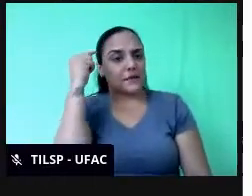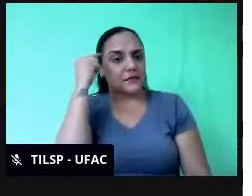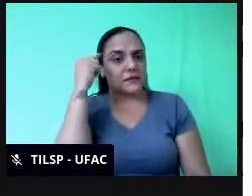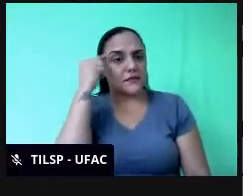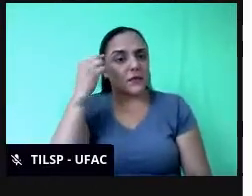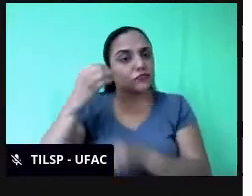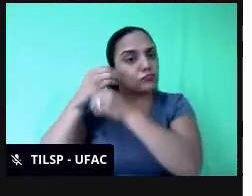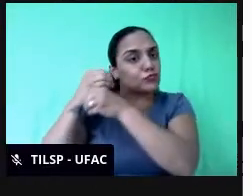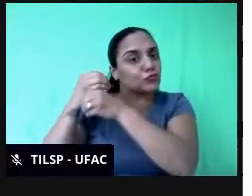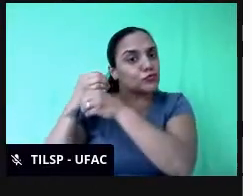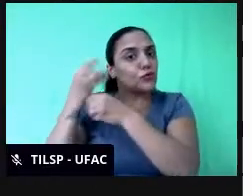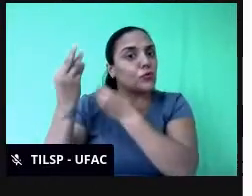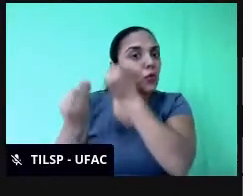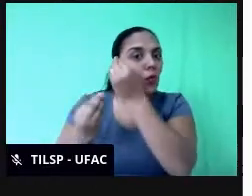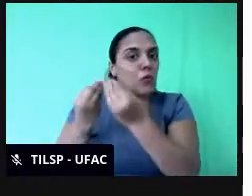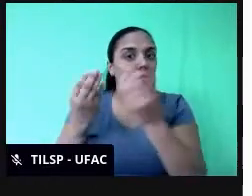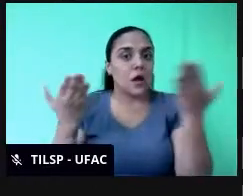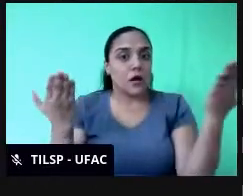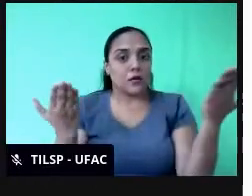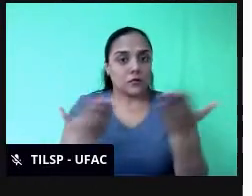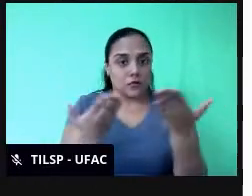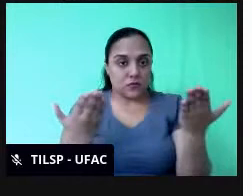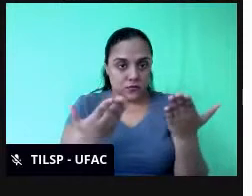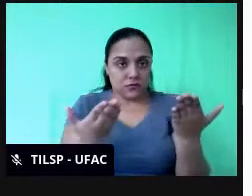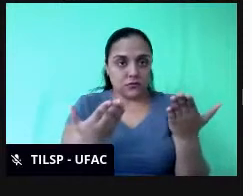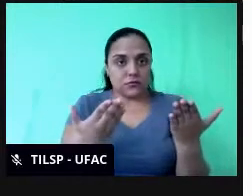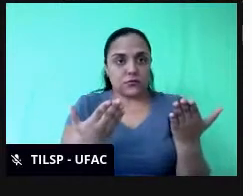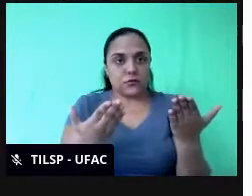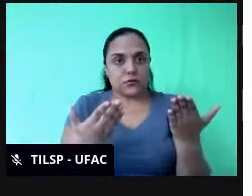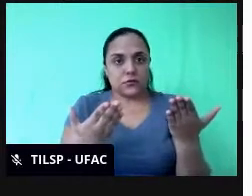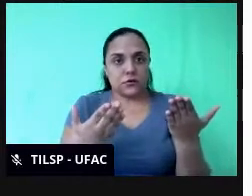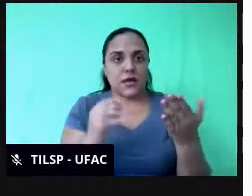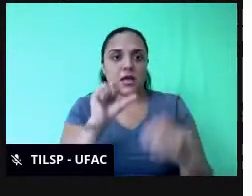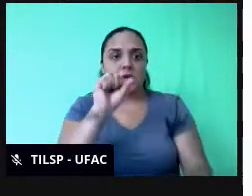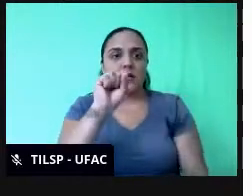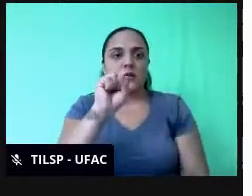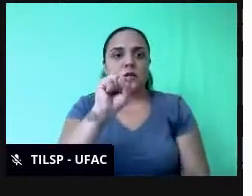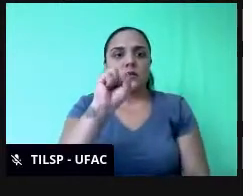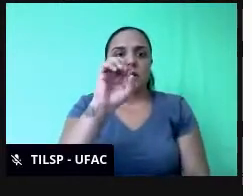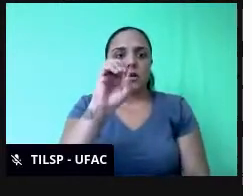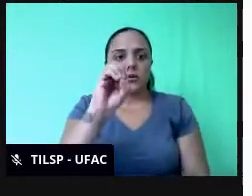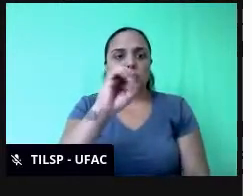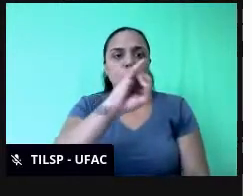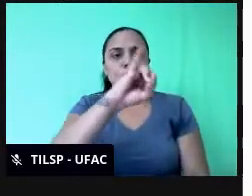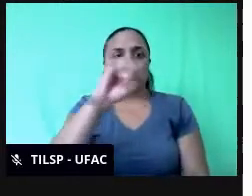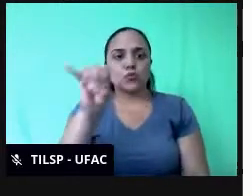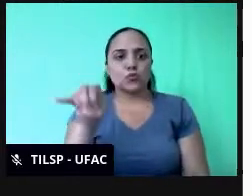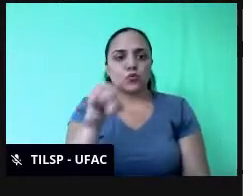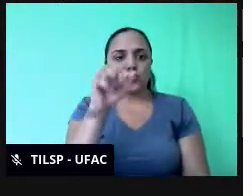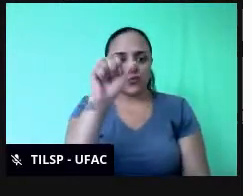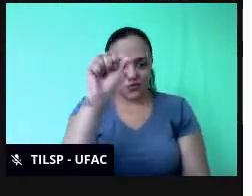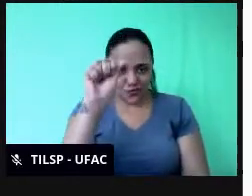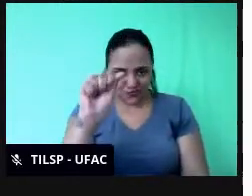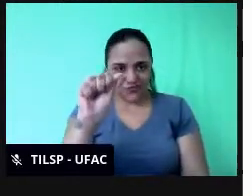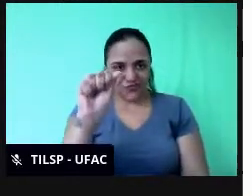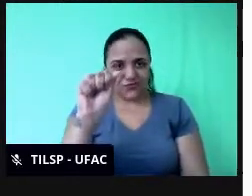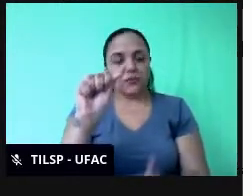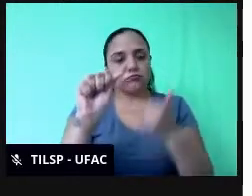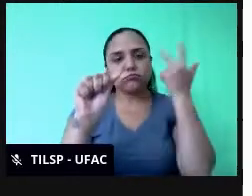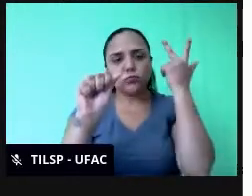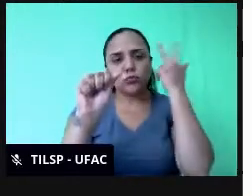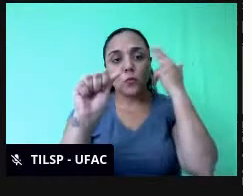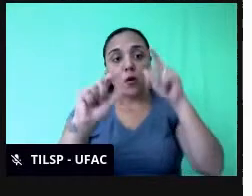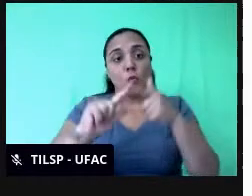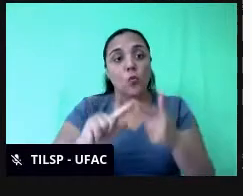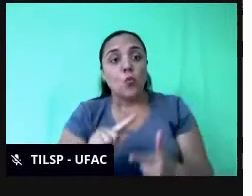nosso cenário atual é de que, com exceção da soja, há uma escassez de estudos que avaliam suplementação